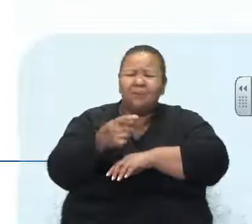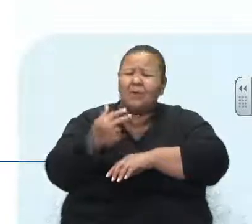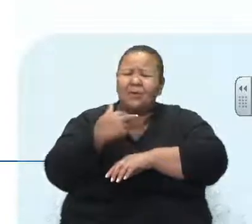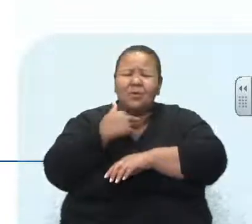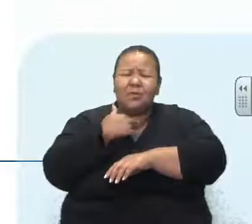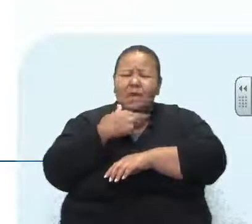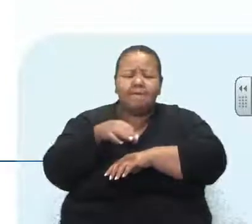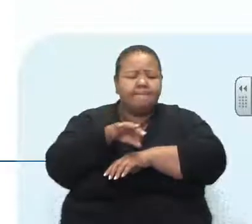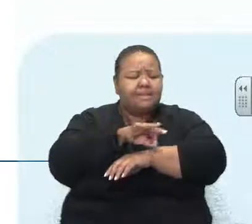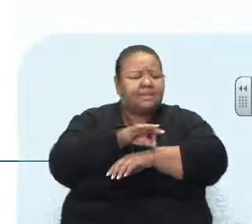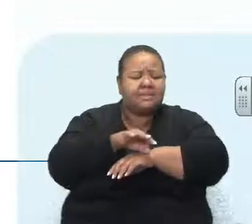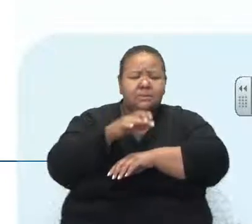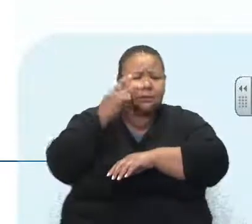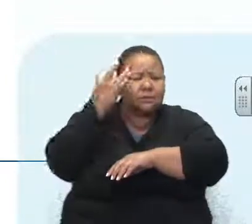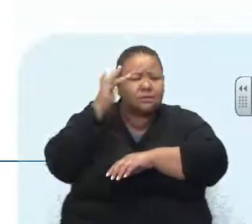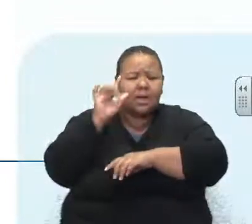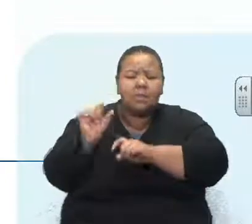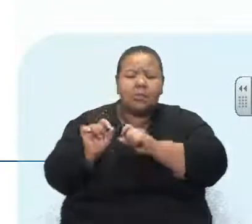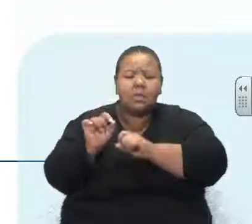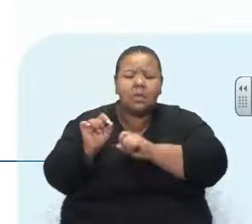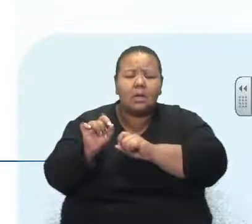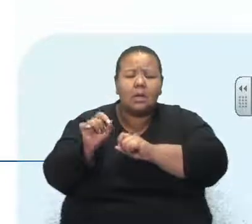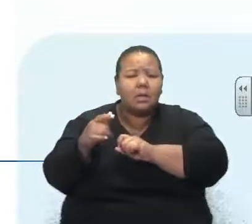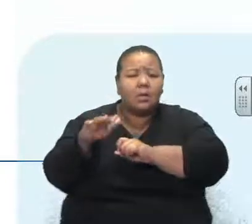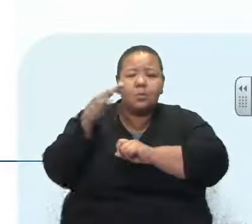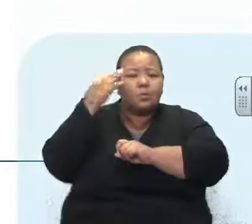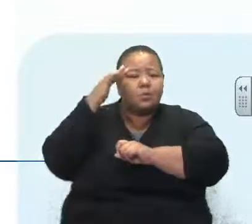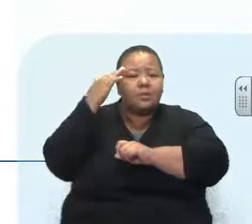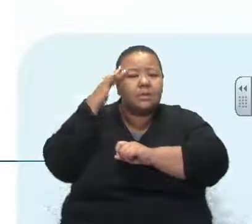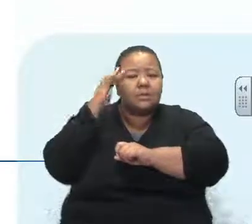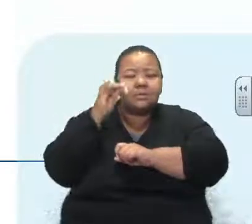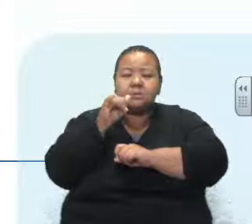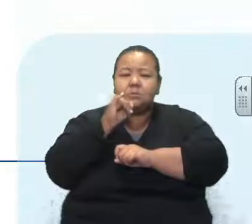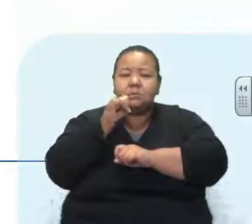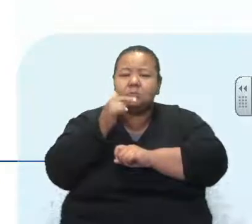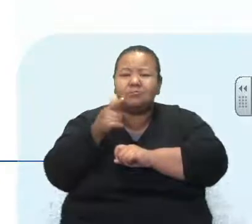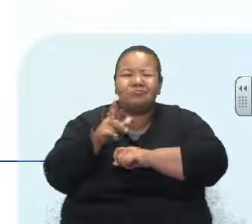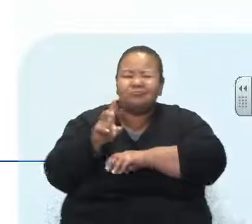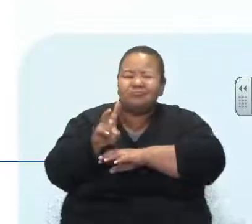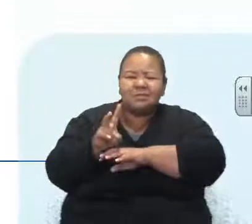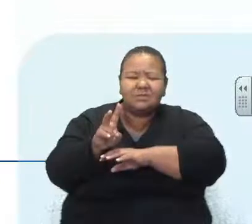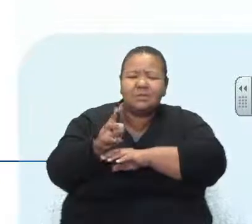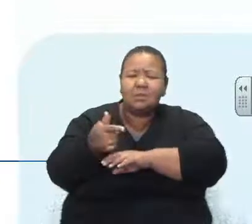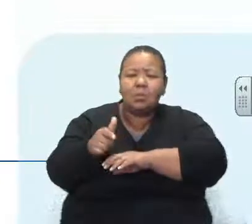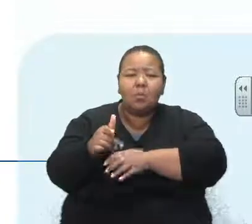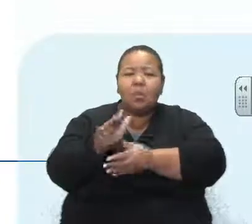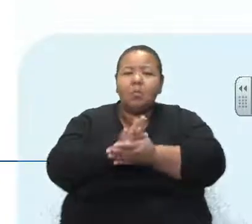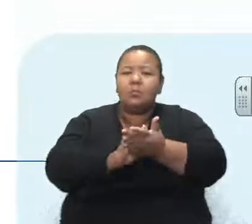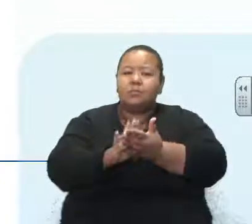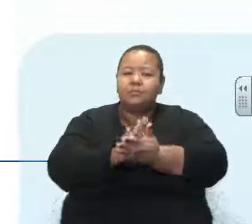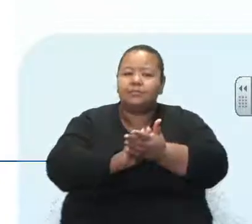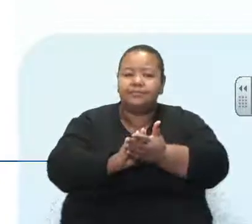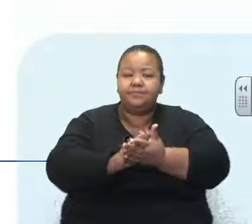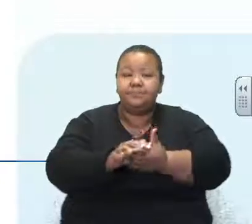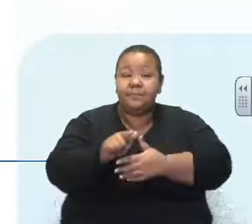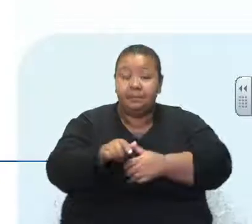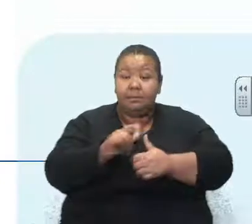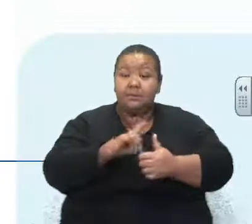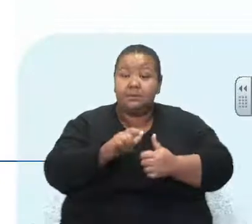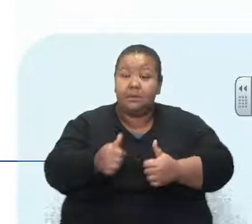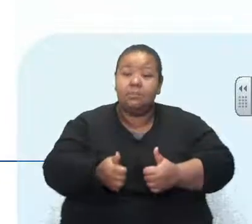e não se define o que não se entende, e não há sucesso no que se gerencia. O que ele está falando exatamente? Para você ter